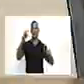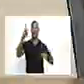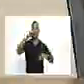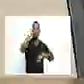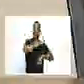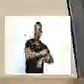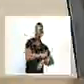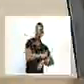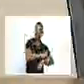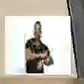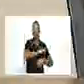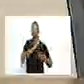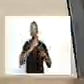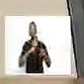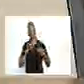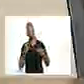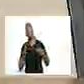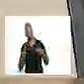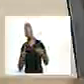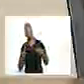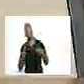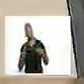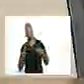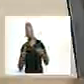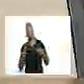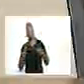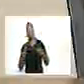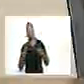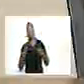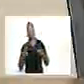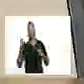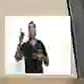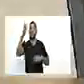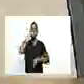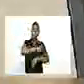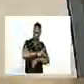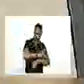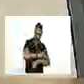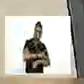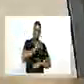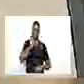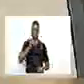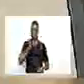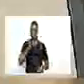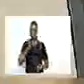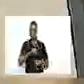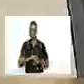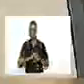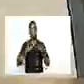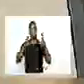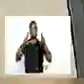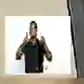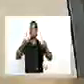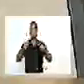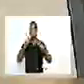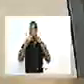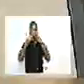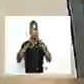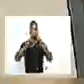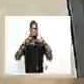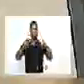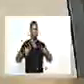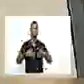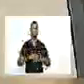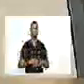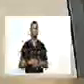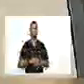ou antes eu não lembro da Oi mutirões era da denga né da dengue isso isso